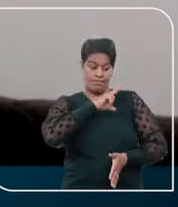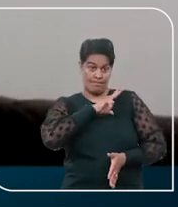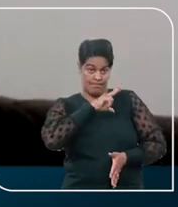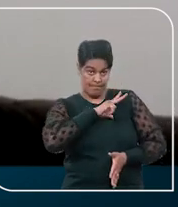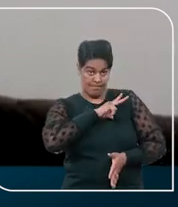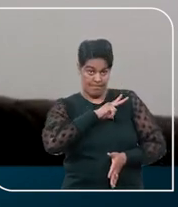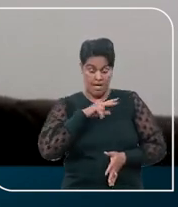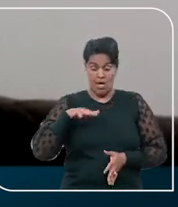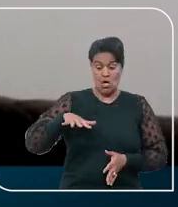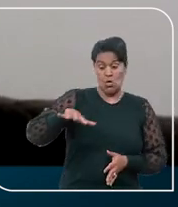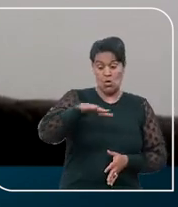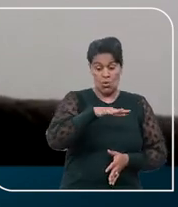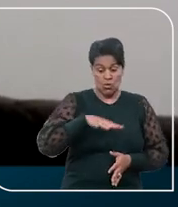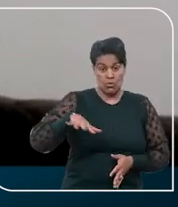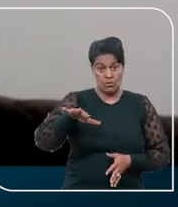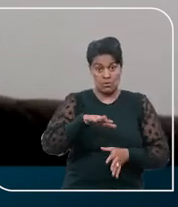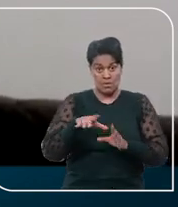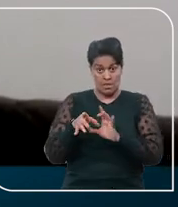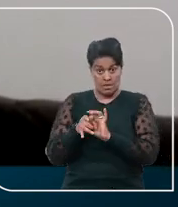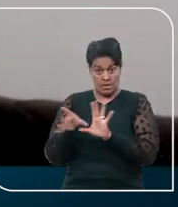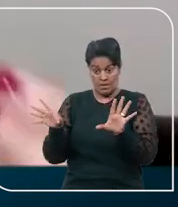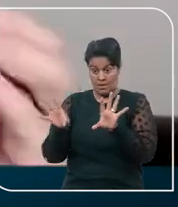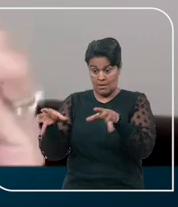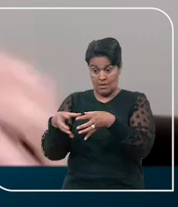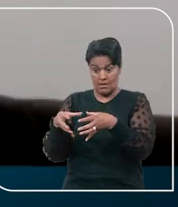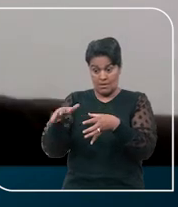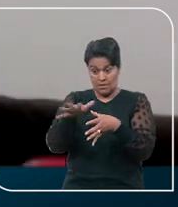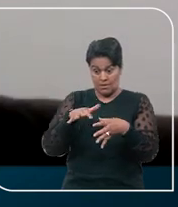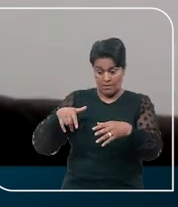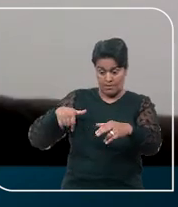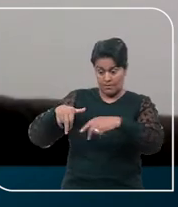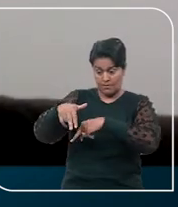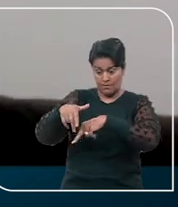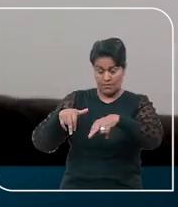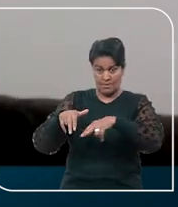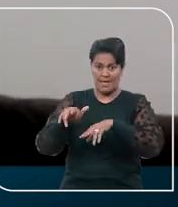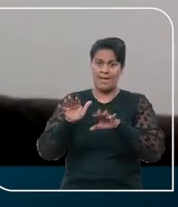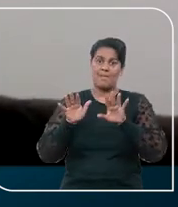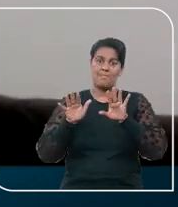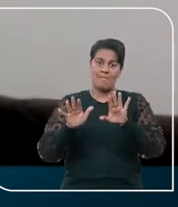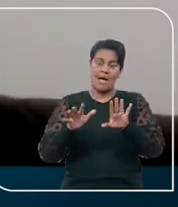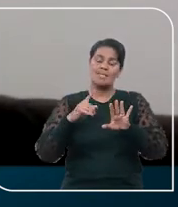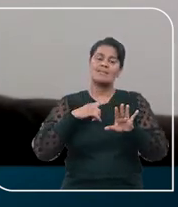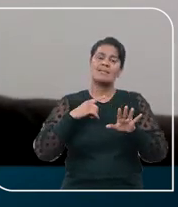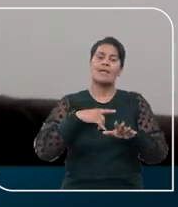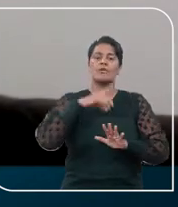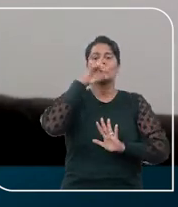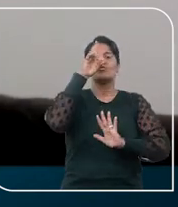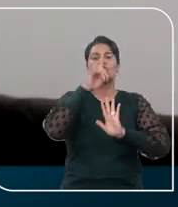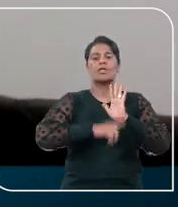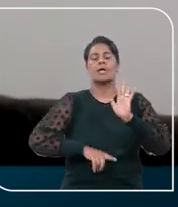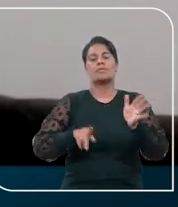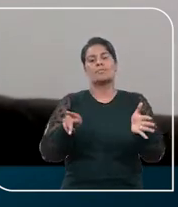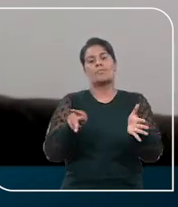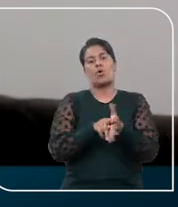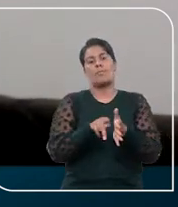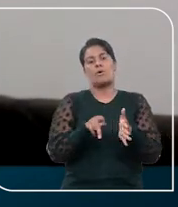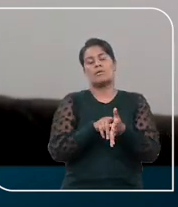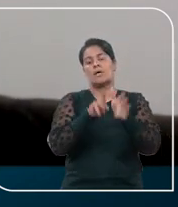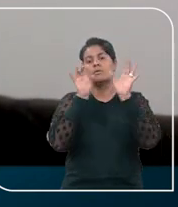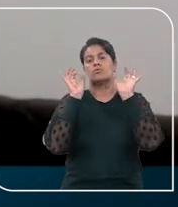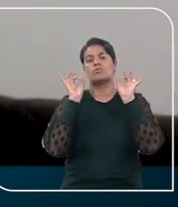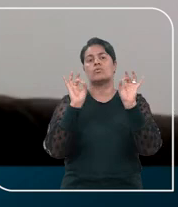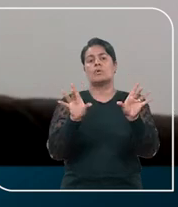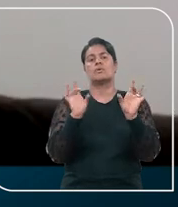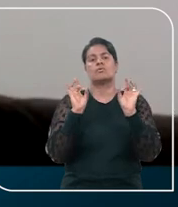são coproprietários das partes comuns da fração ideal, mas sempre haverá um direito de propriedade único, exclusivo. E isso